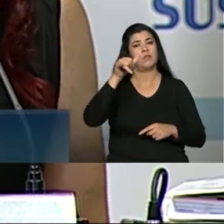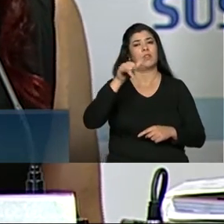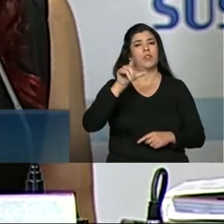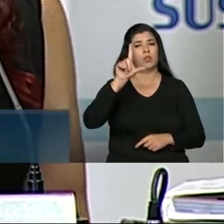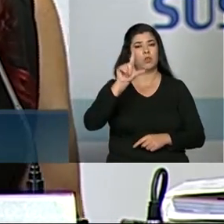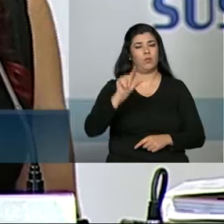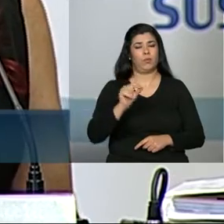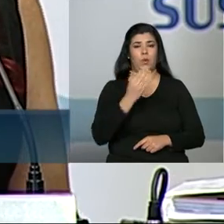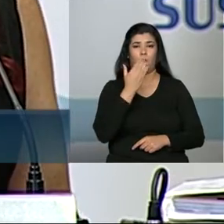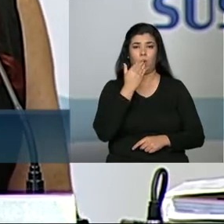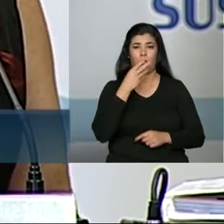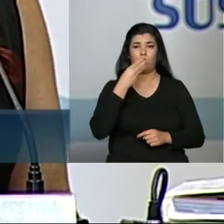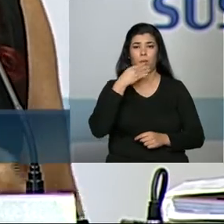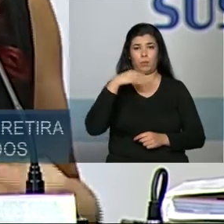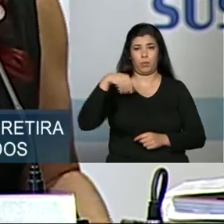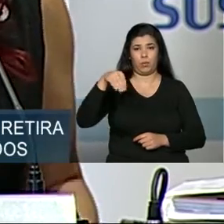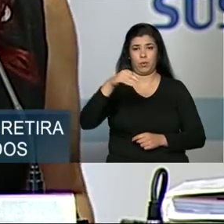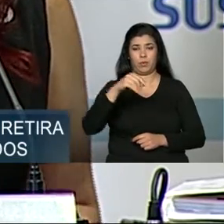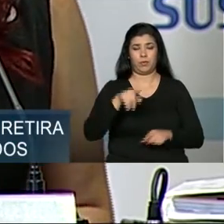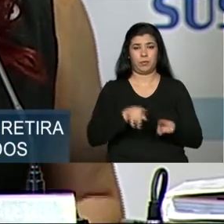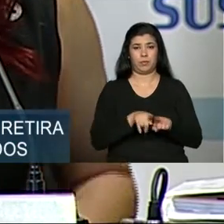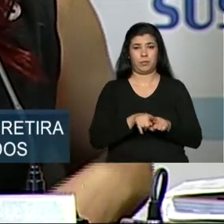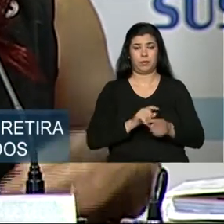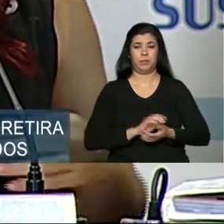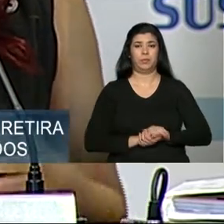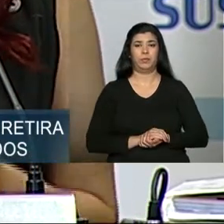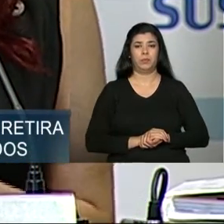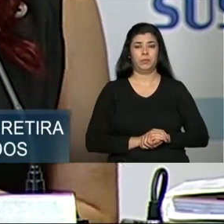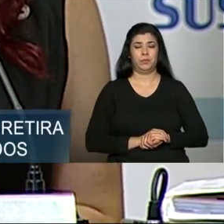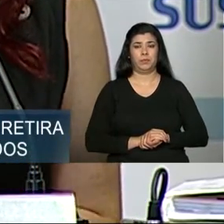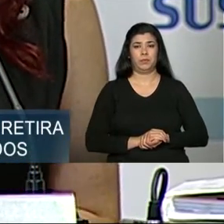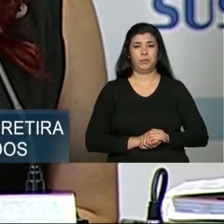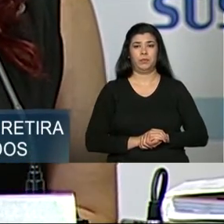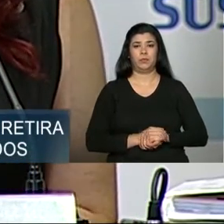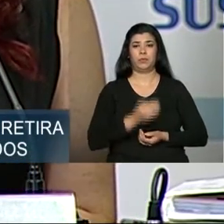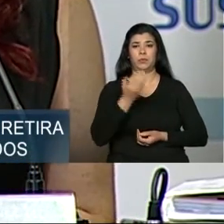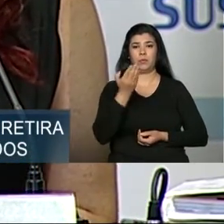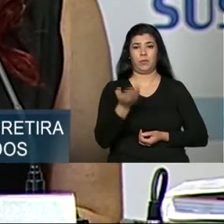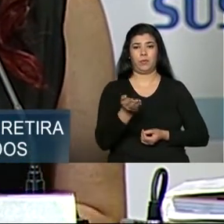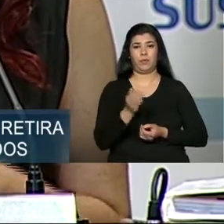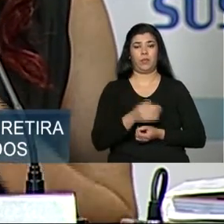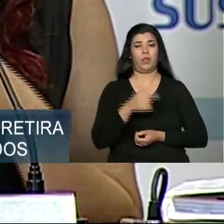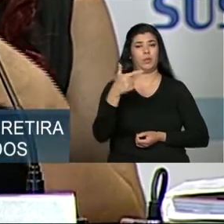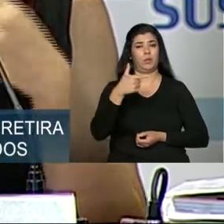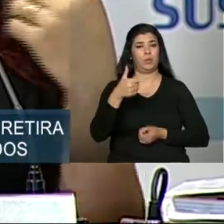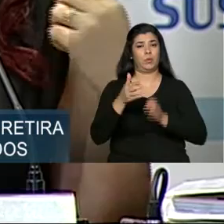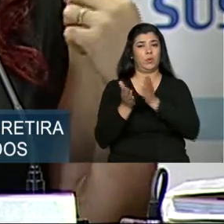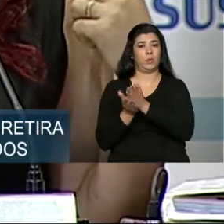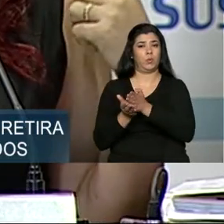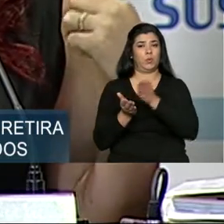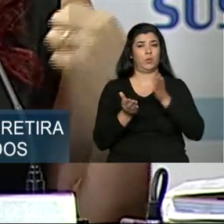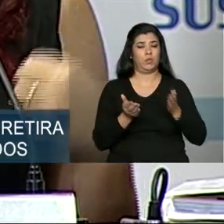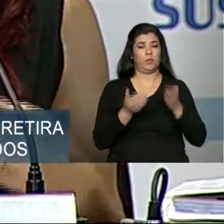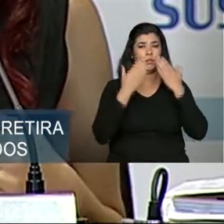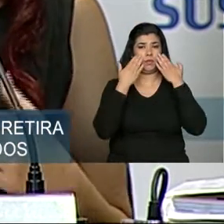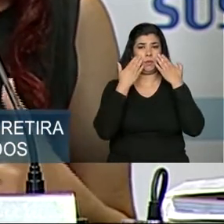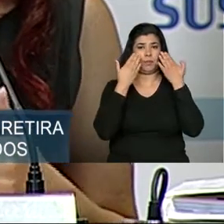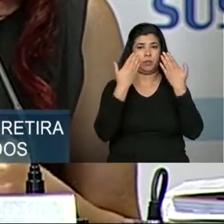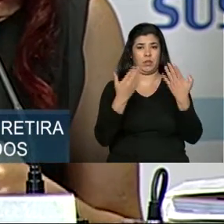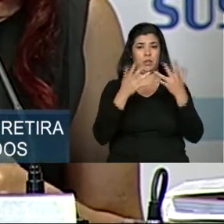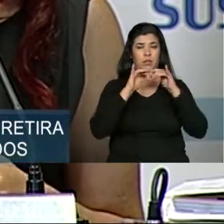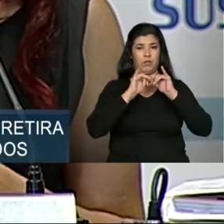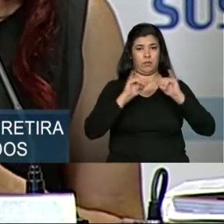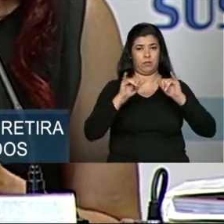população brasileira? Próximo. Bom, então, nessa segunda etapa, que são os dados que a gente estava apresentando, que